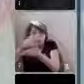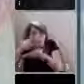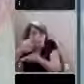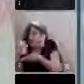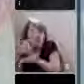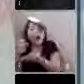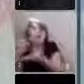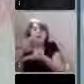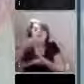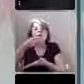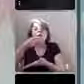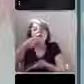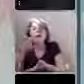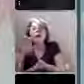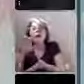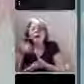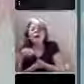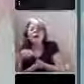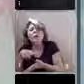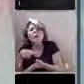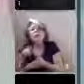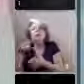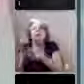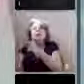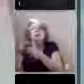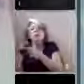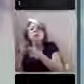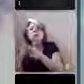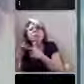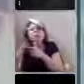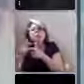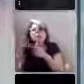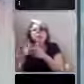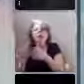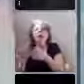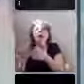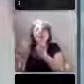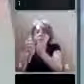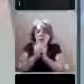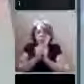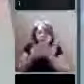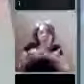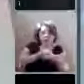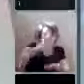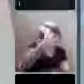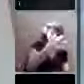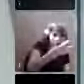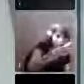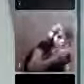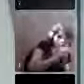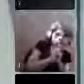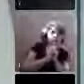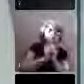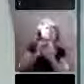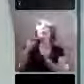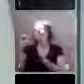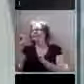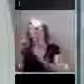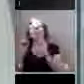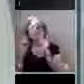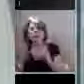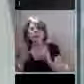Quando você diz que um desses problemas vem a ser um fato, você está comigo na página 24? Estou. Tá. Venha a ser um